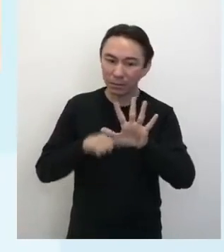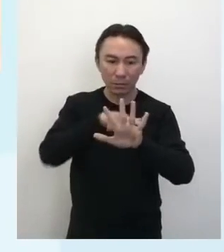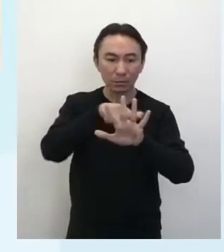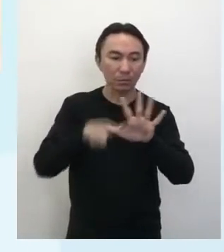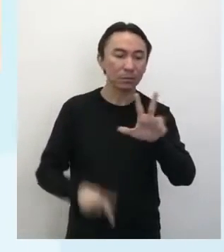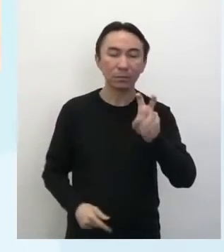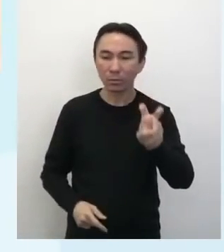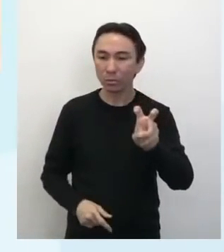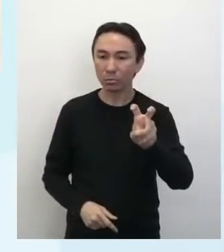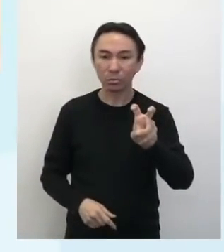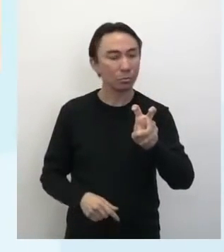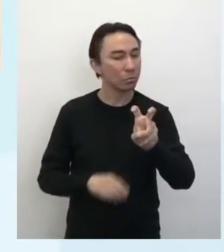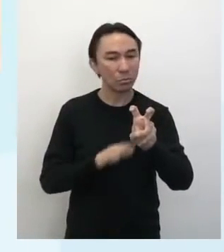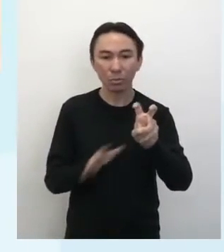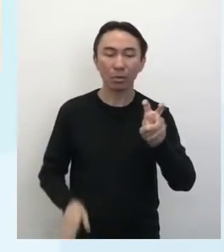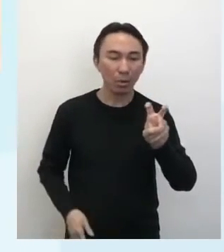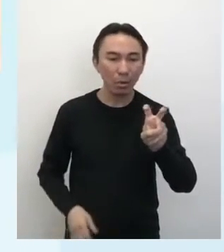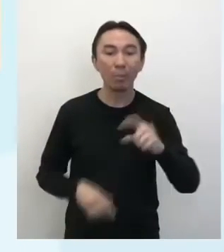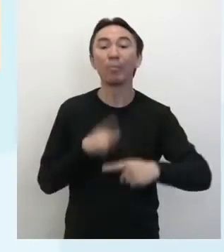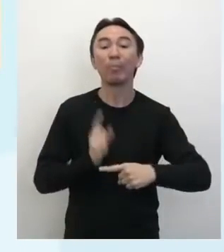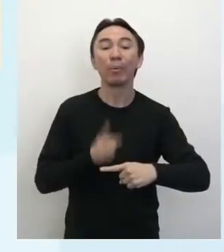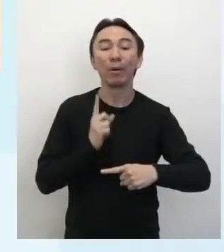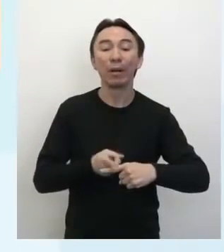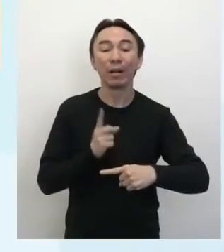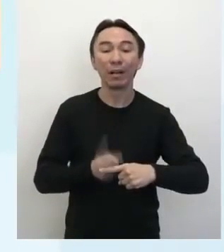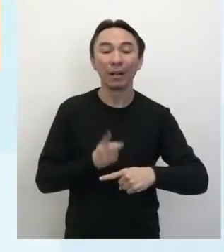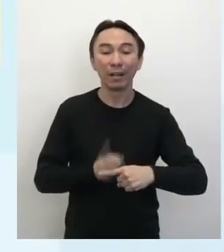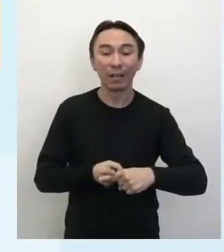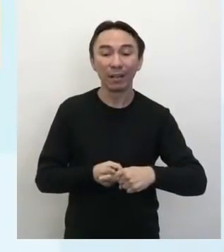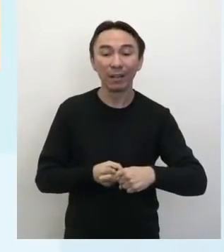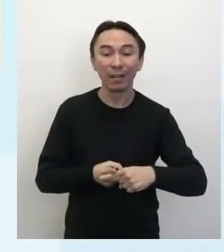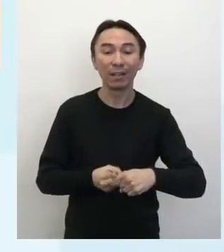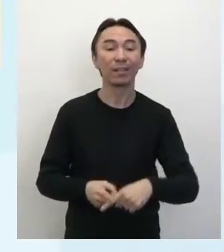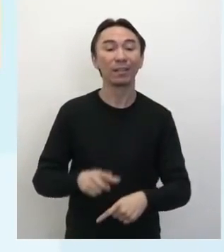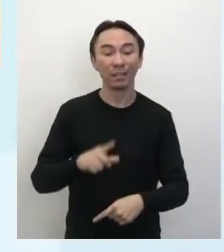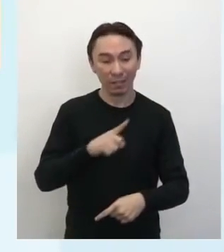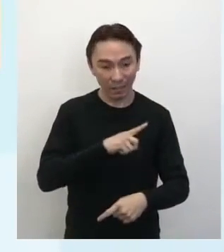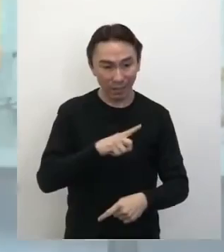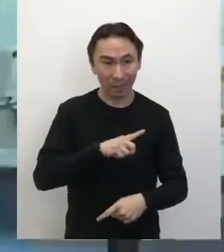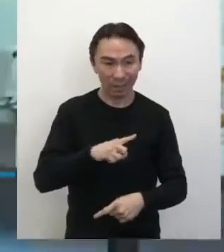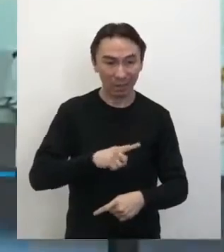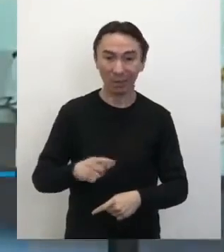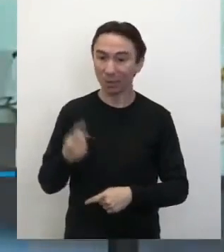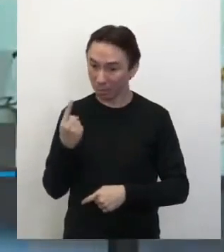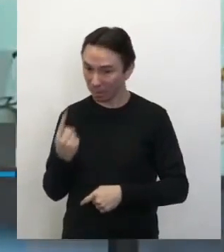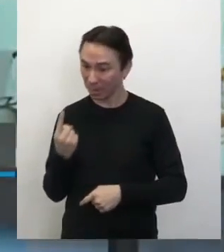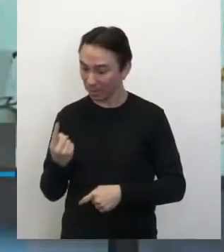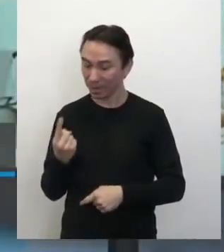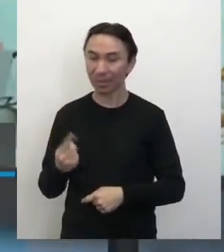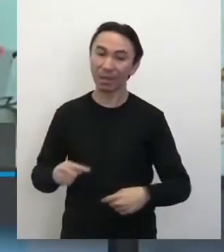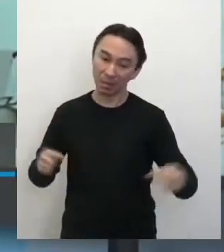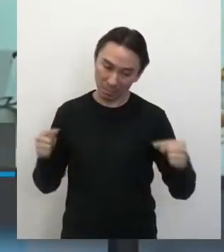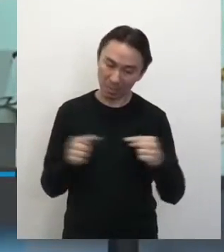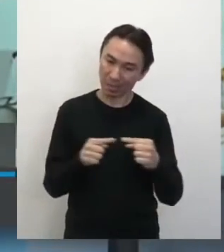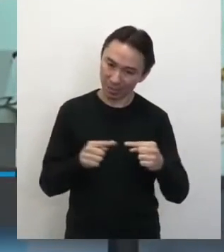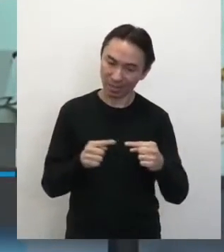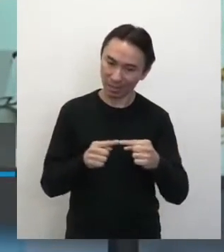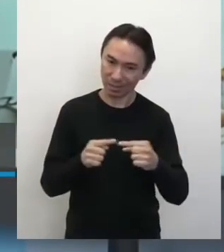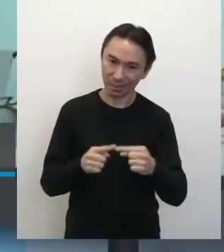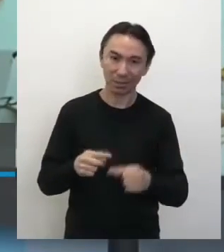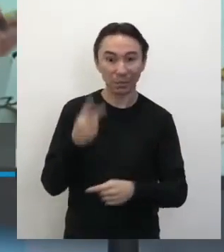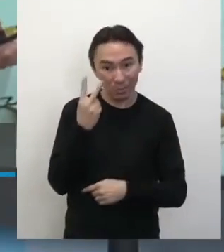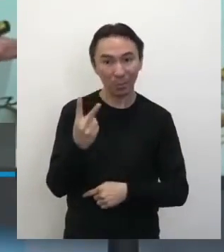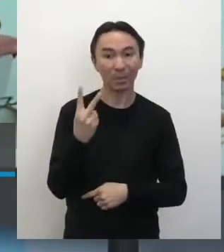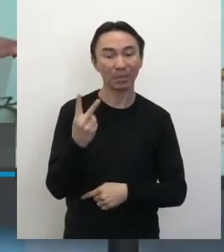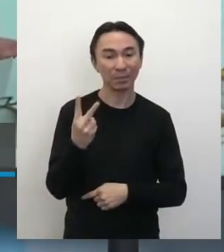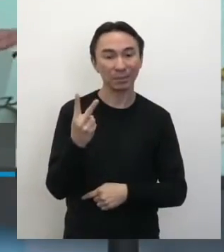Por quê? Porque tem um instrumento aí que a gente relaciona com 2 grandezas, né? Para a nossa aula, claro, né? Uma